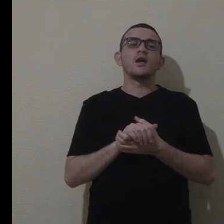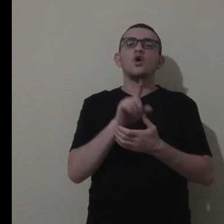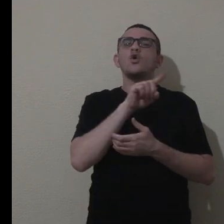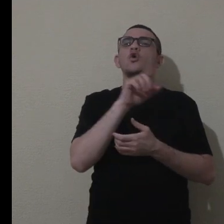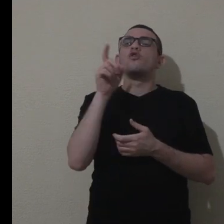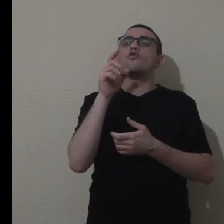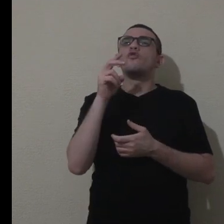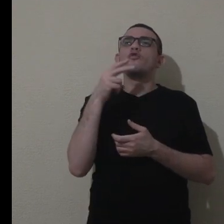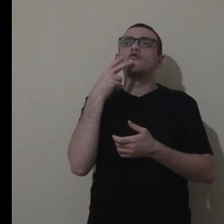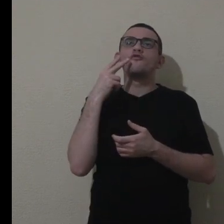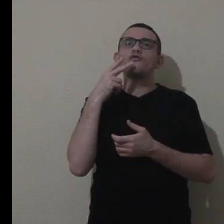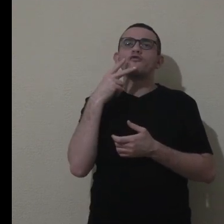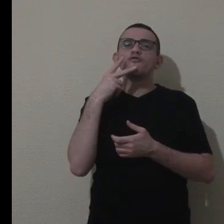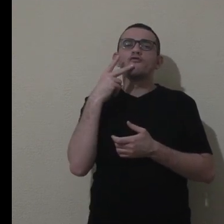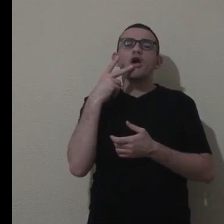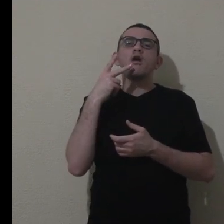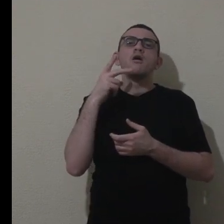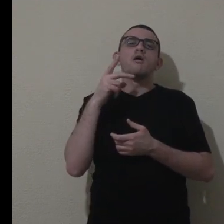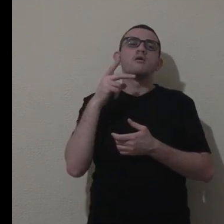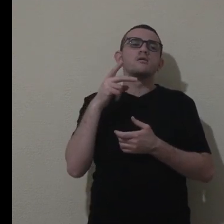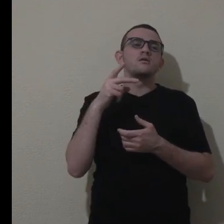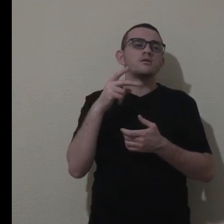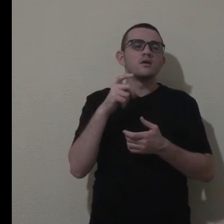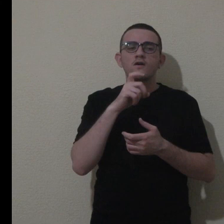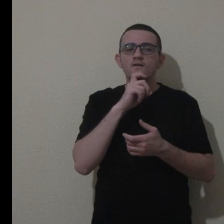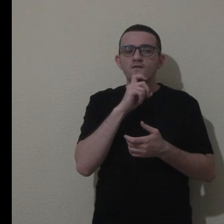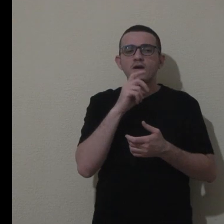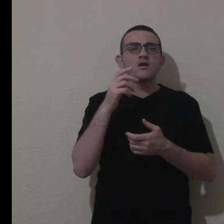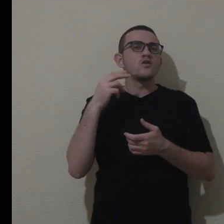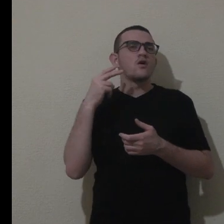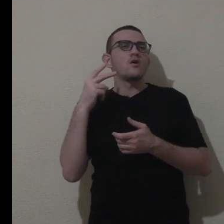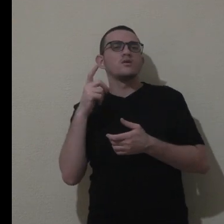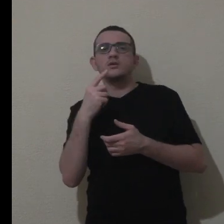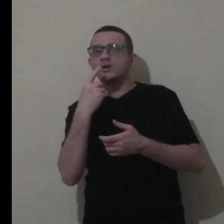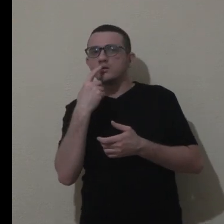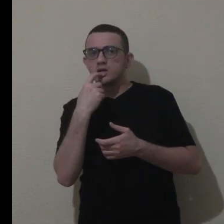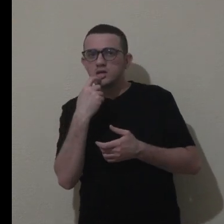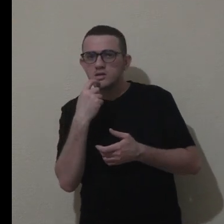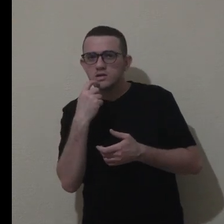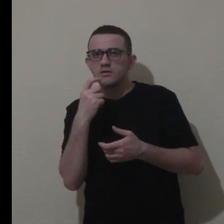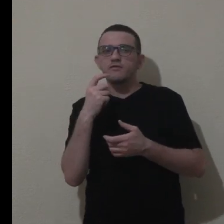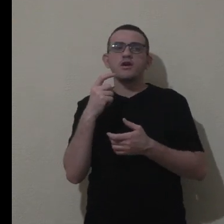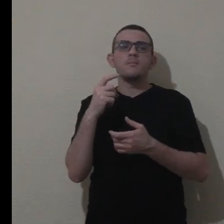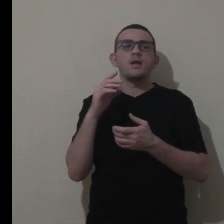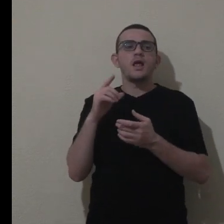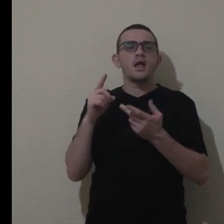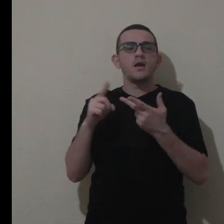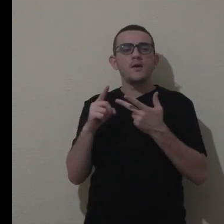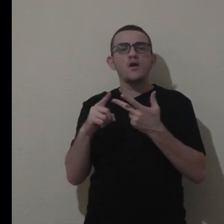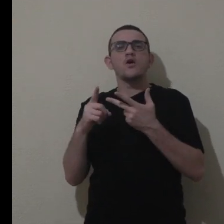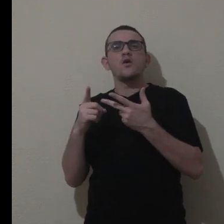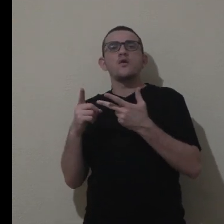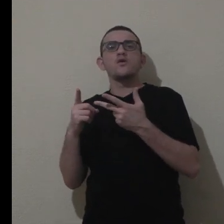o verde é o grupo controle, né, que não tiveram nada, o vermelho é o foster care e o azul